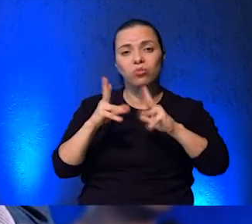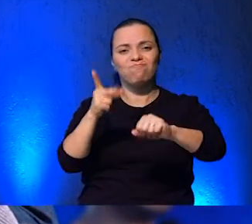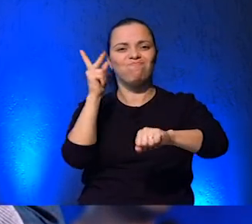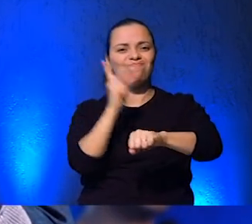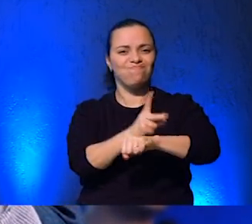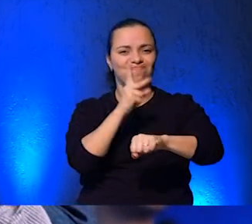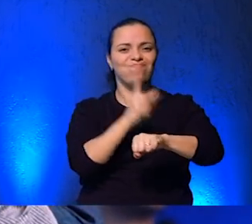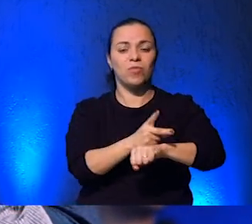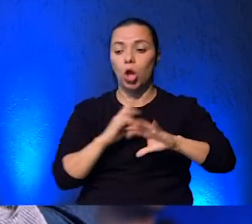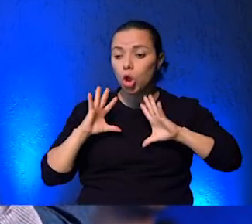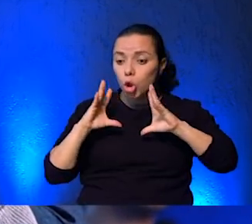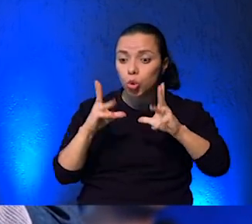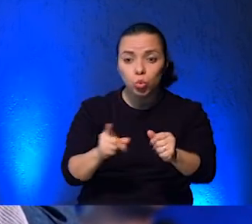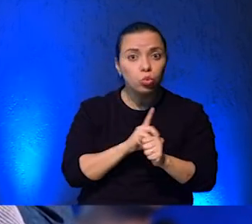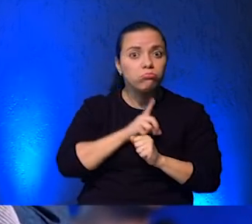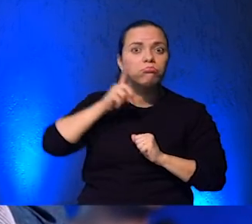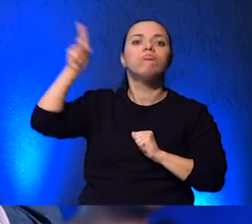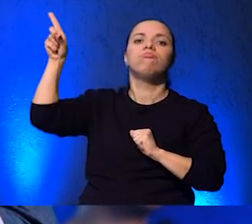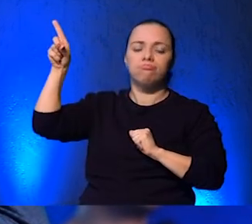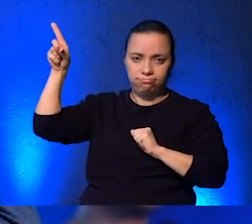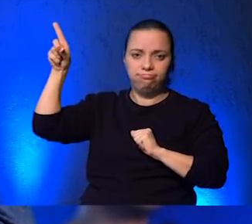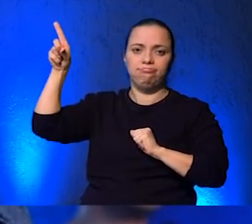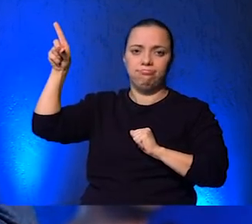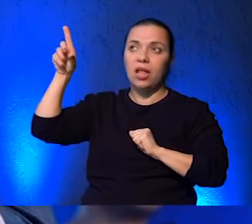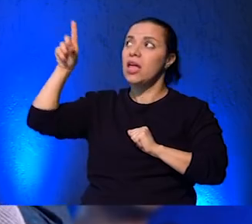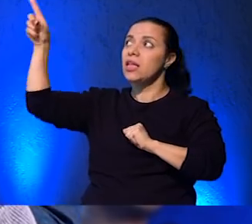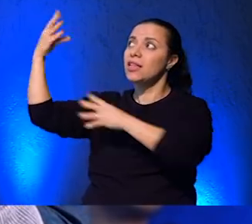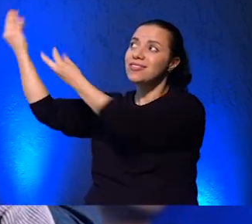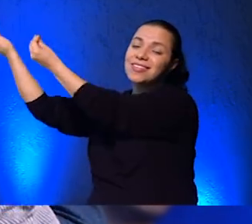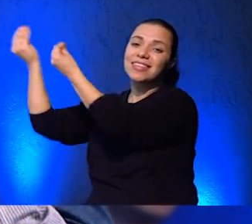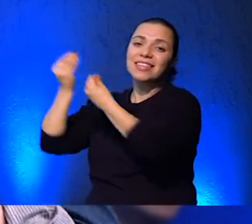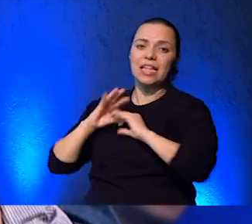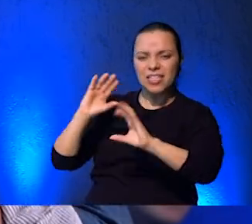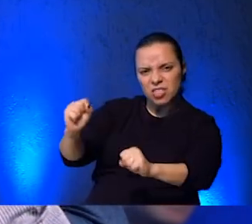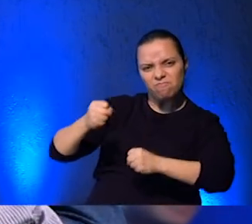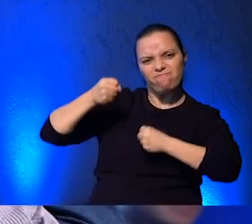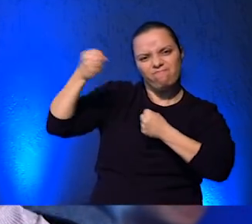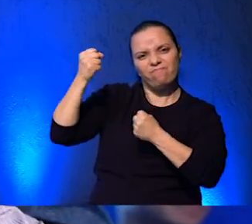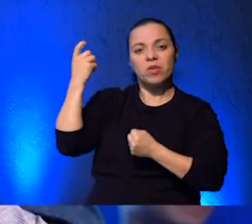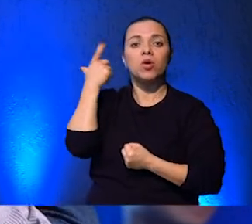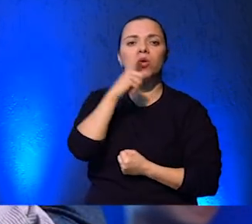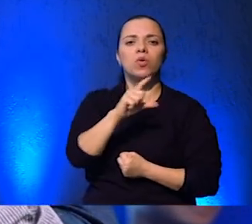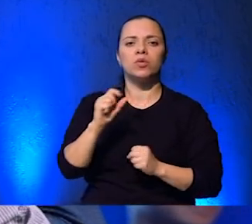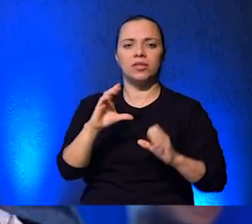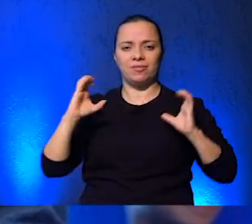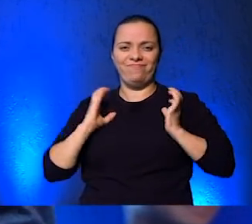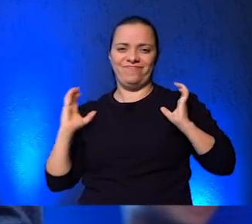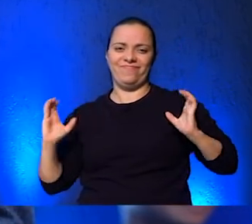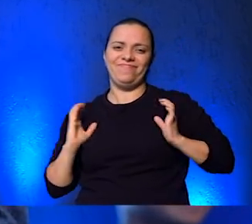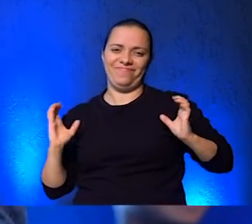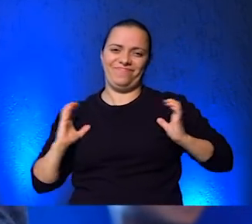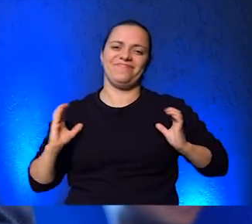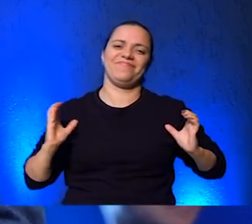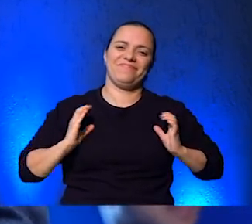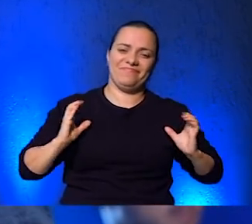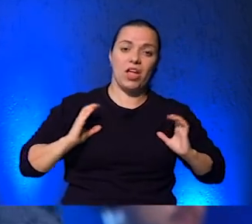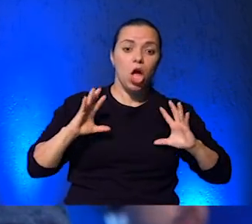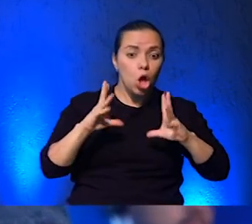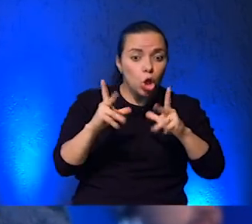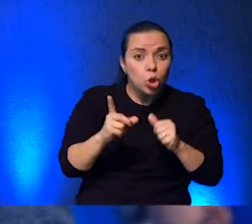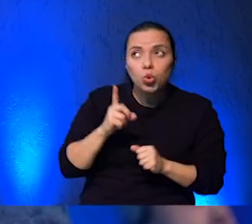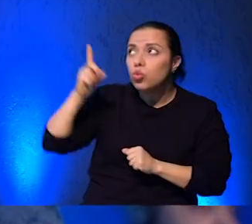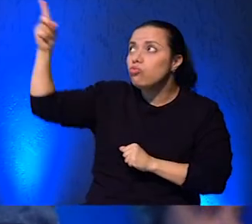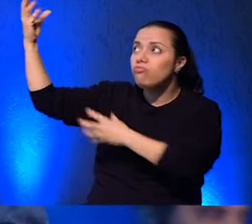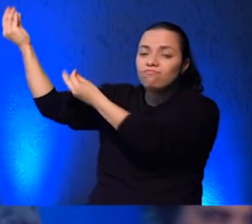enriquece rápido é diz o senhor deus aquele que me dá poder para adquirir riquezas toda boa dádiva e todo dom perfeito